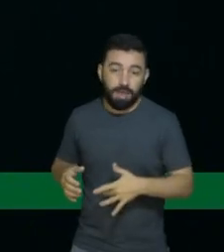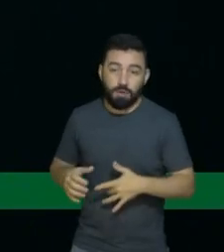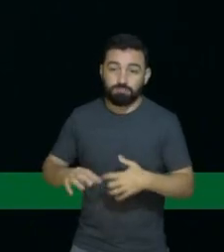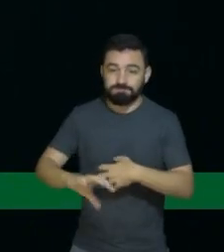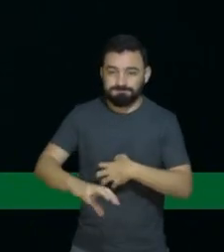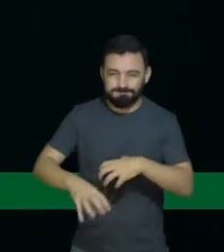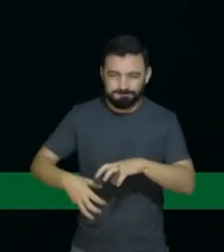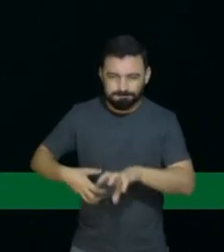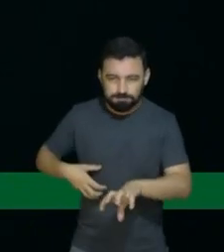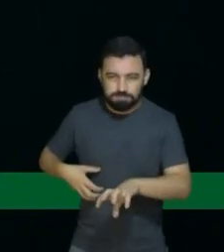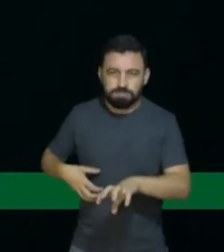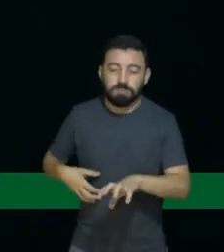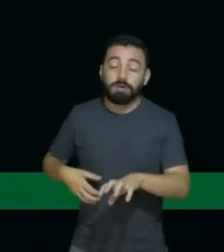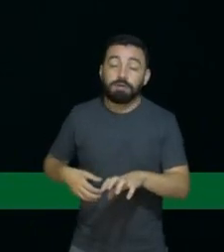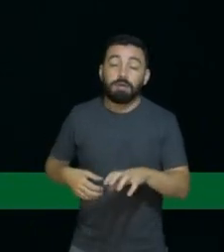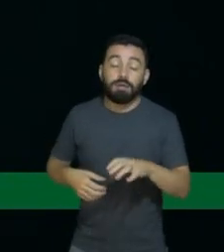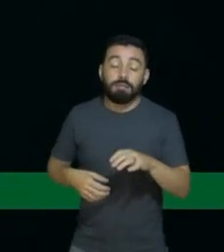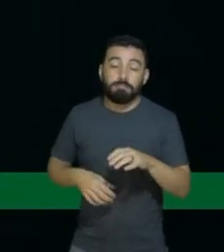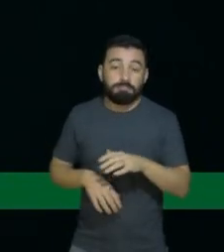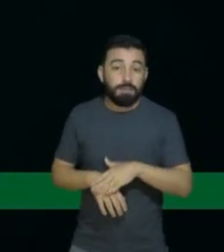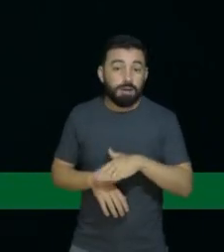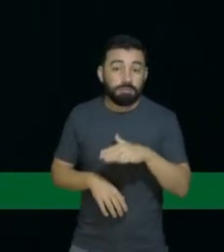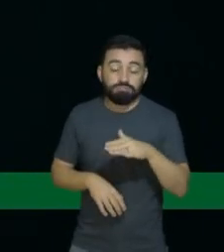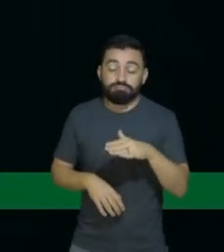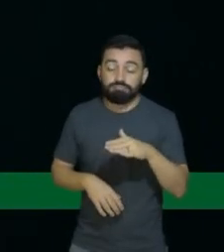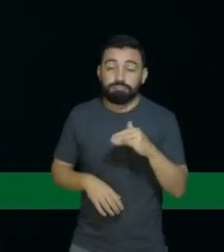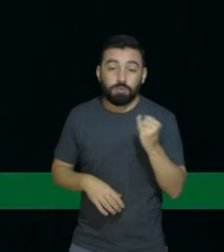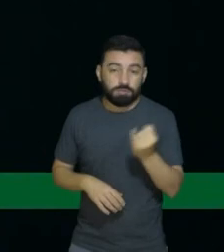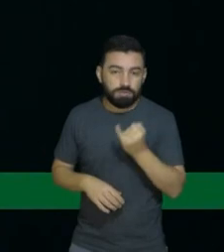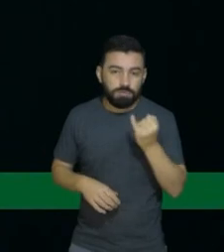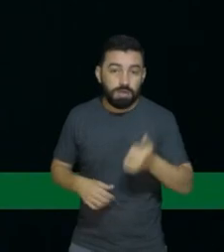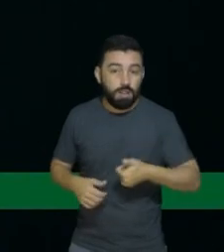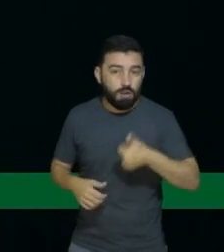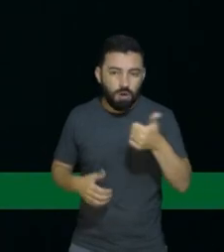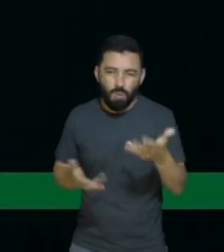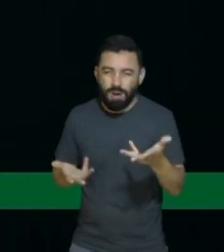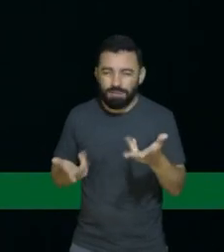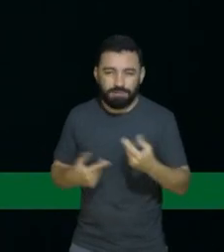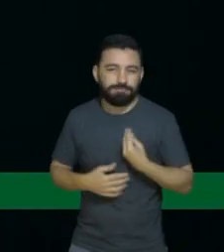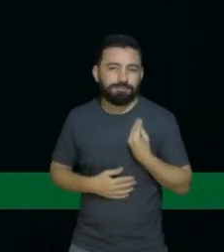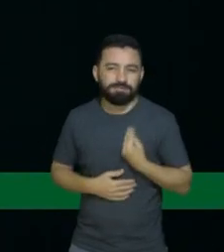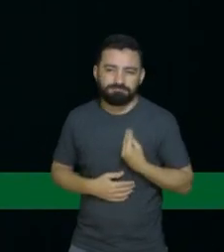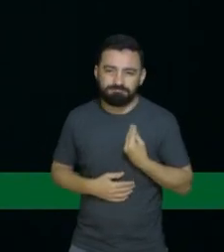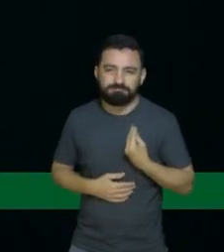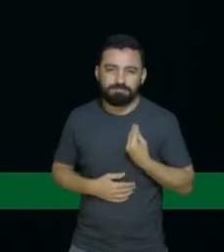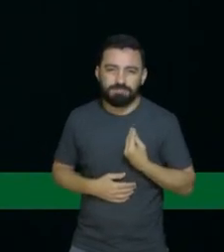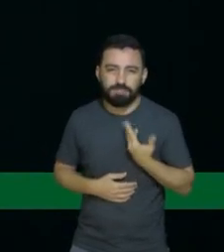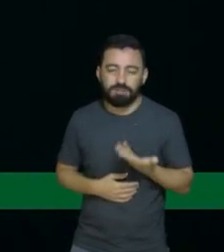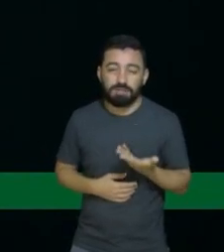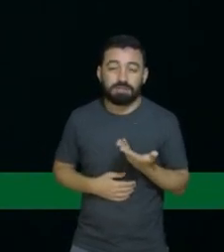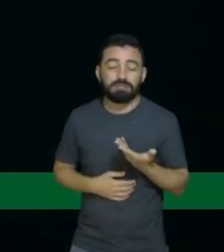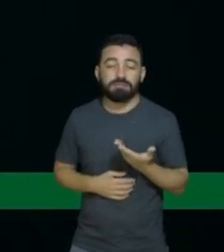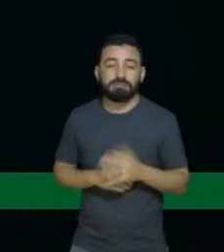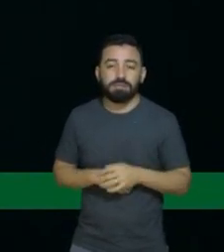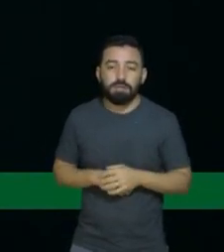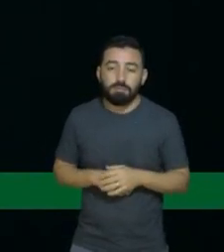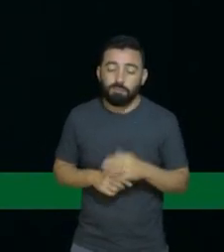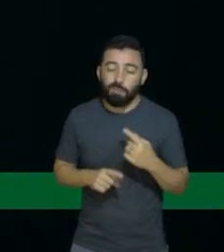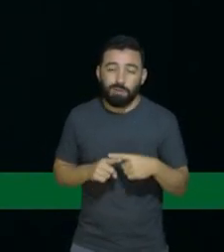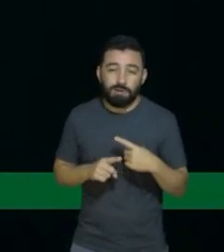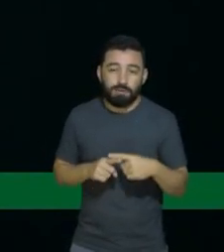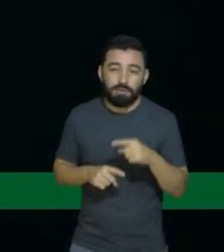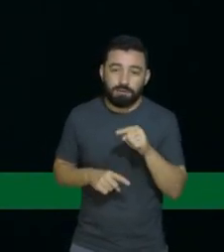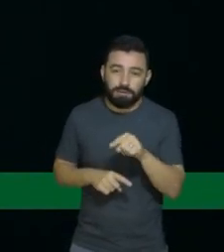alternativa do ponto de vista de qualidade de vida sobrevida em relação a custo benefício para quem